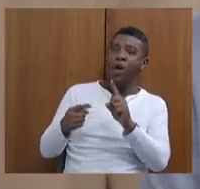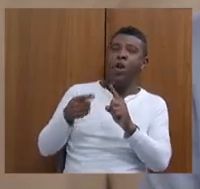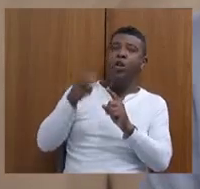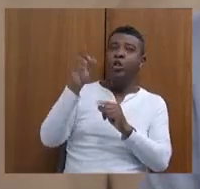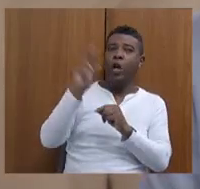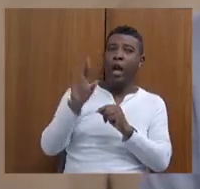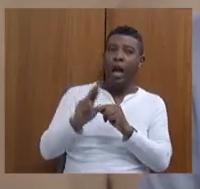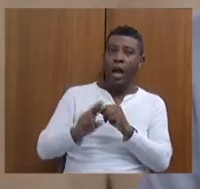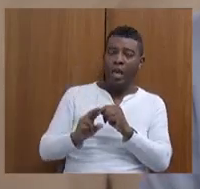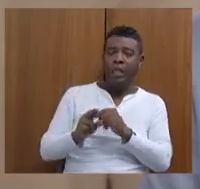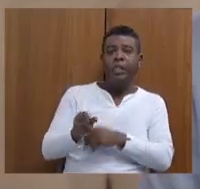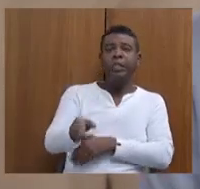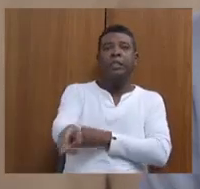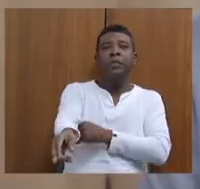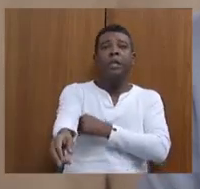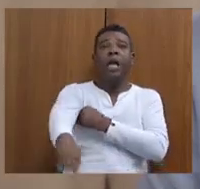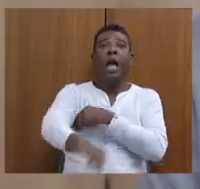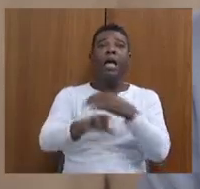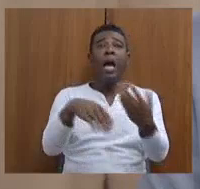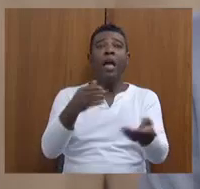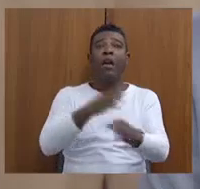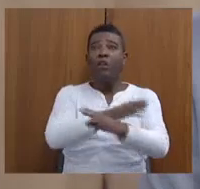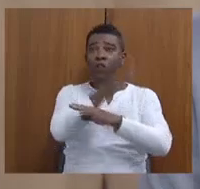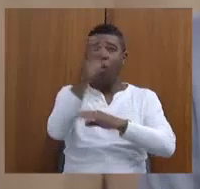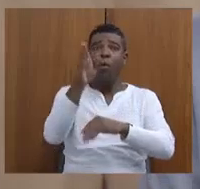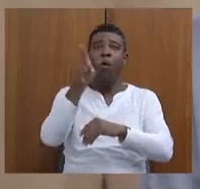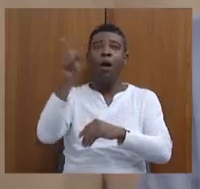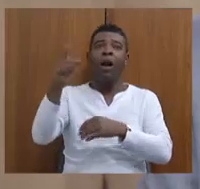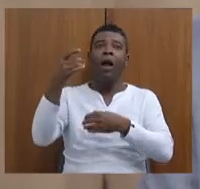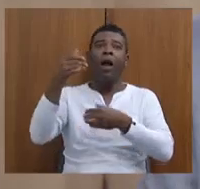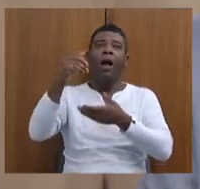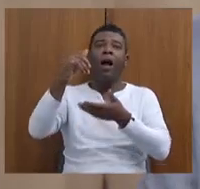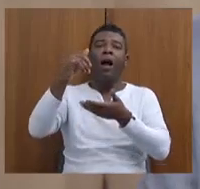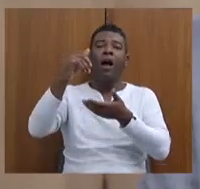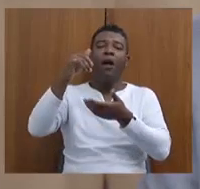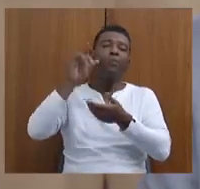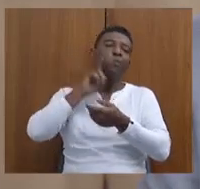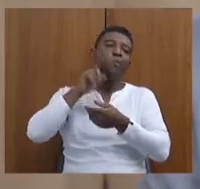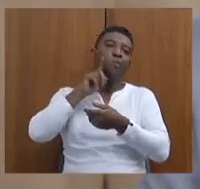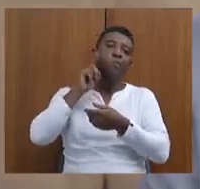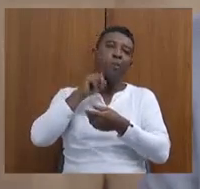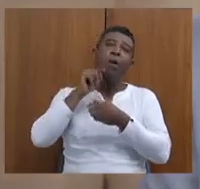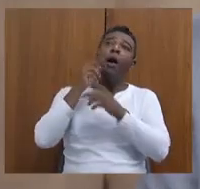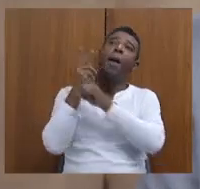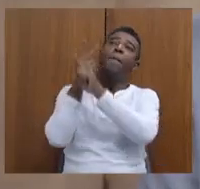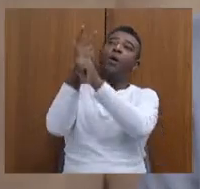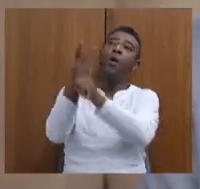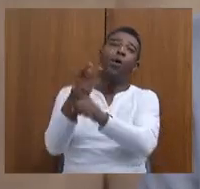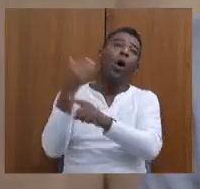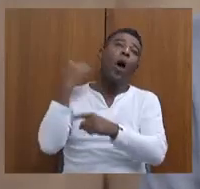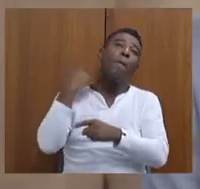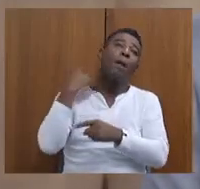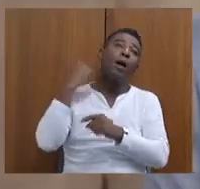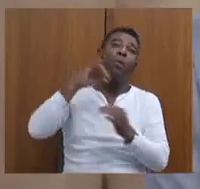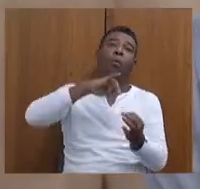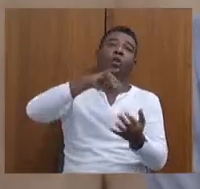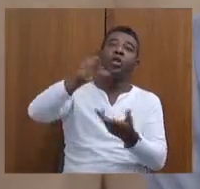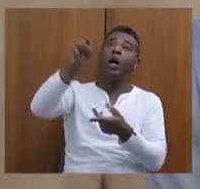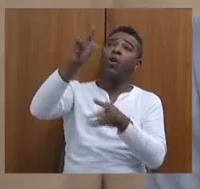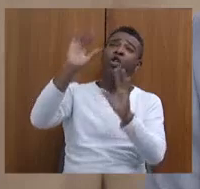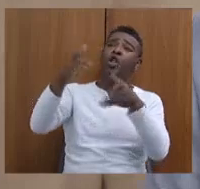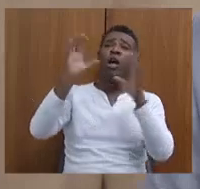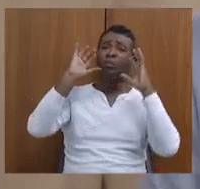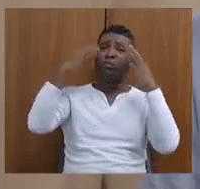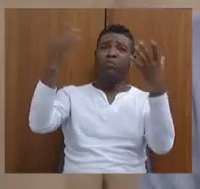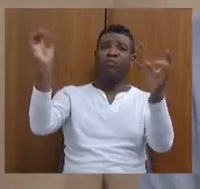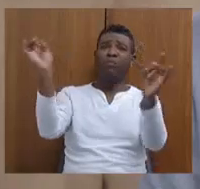missão internacional que nós fizemos ao Washington nós procuramos o Banco Mundial e o Banco Mundial já tinha essa solução pronta